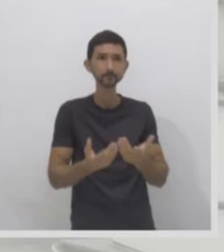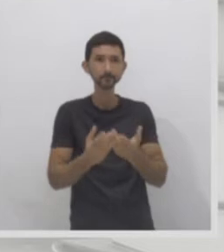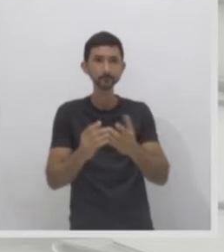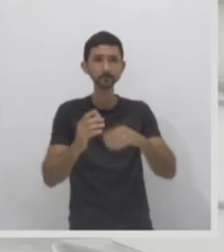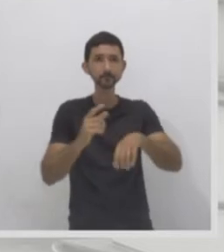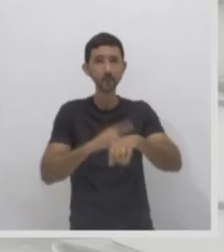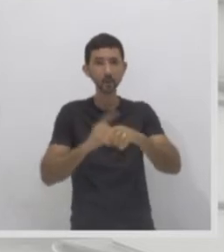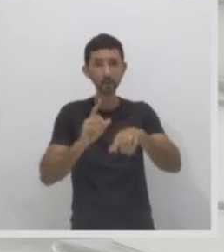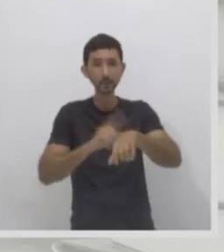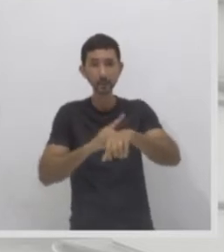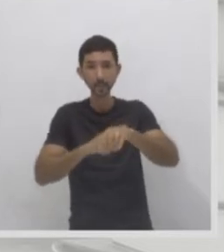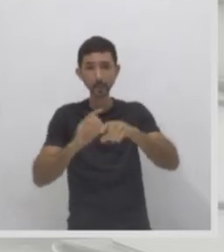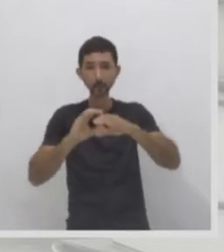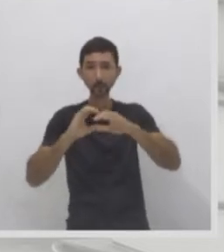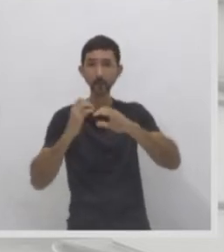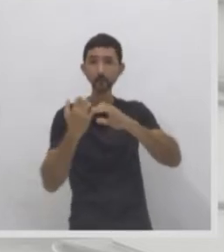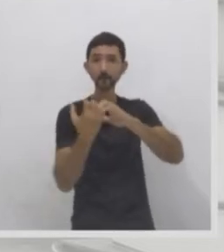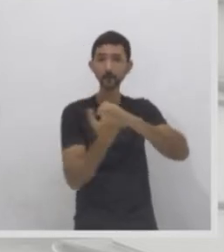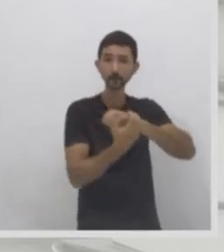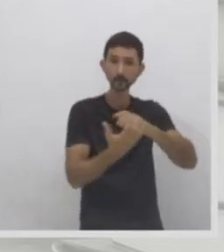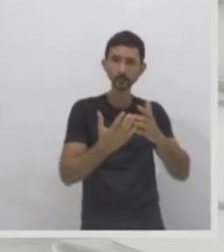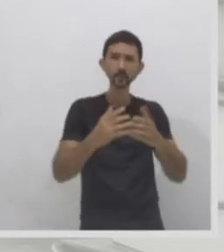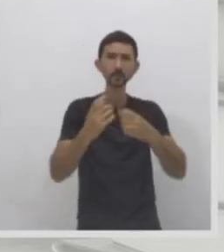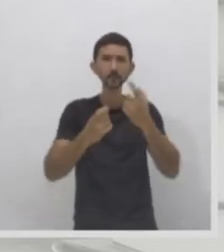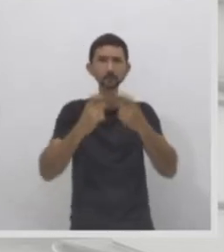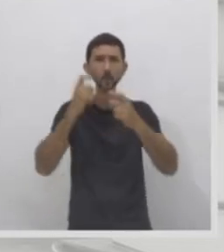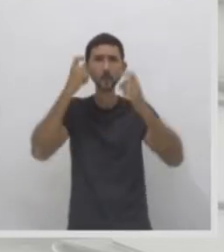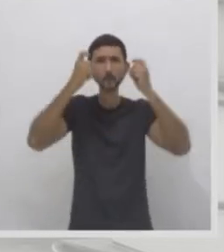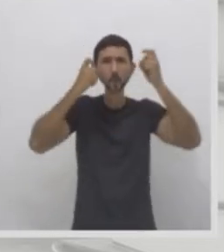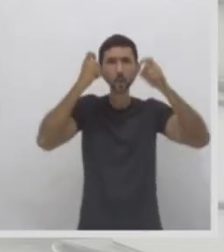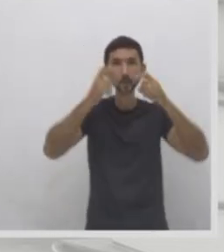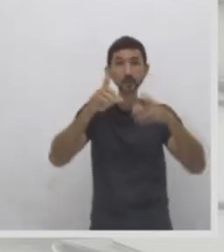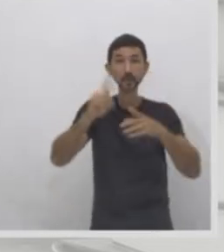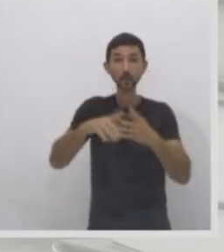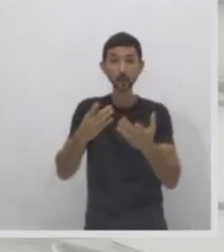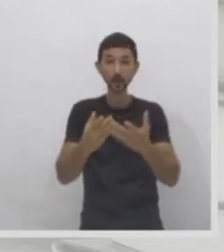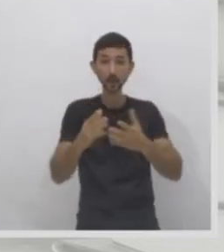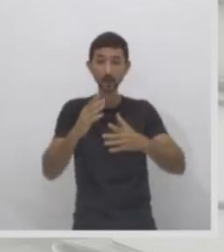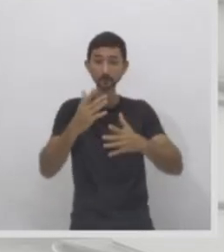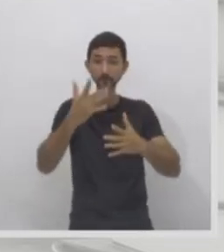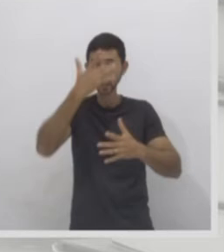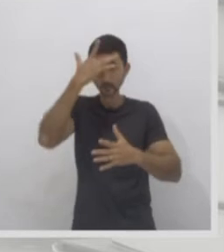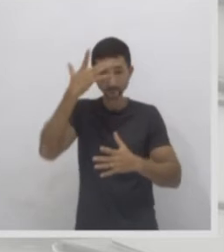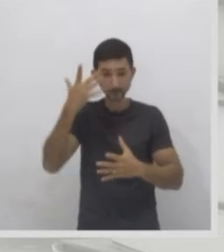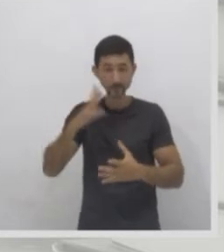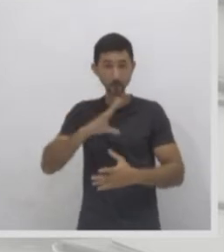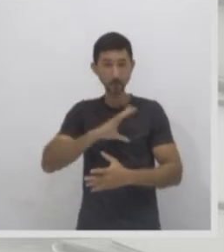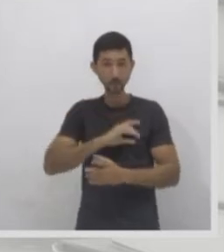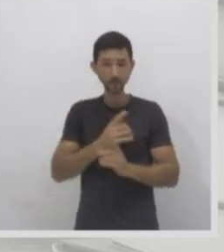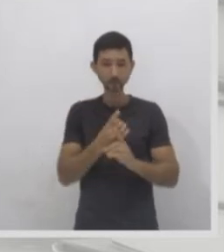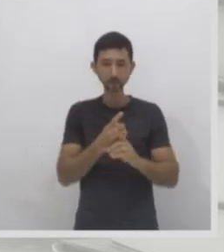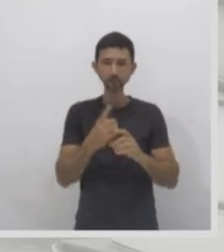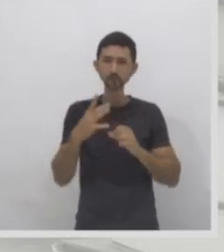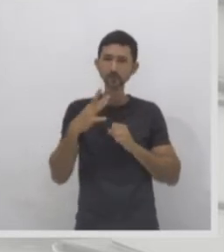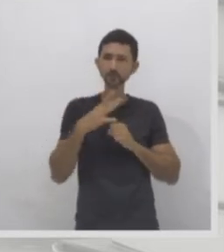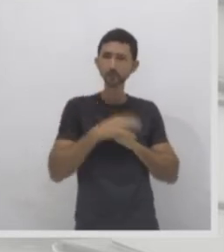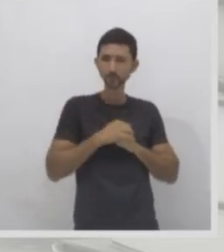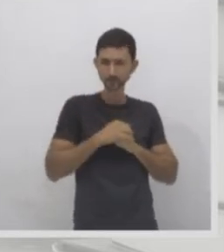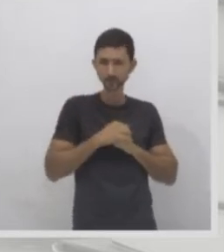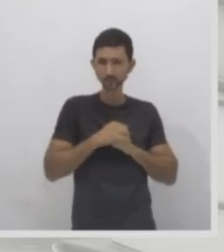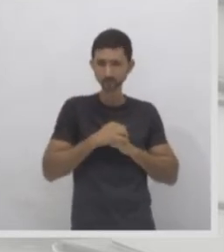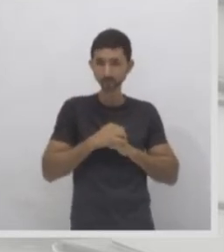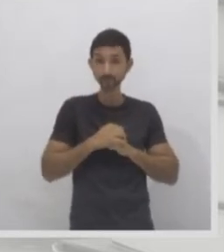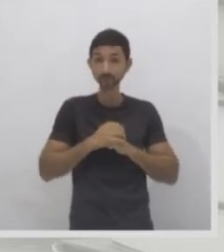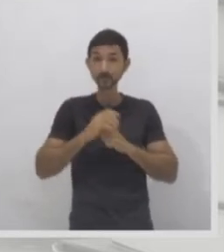momento de pandemia, uma das maiores preocupações é manter as pessoas que amamos em segurança, especialmente se elas